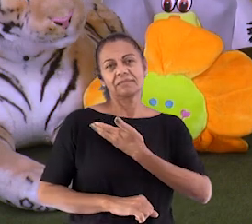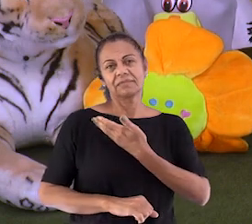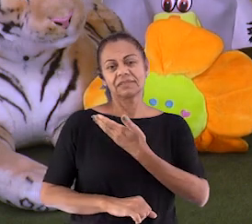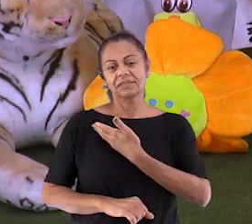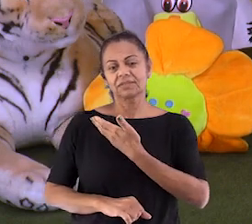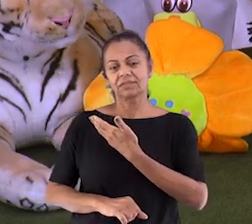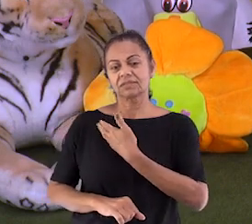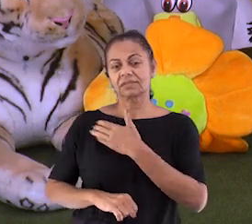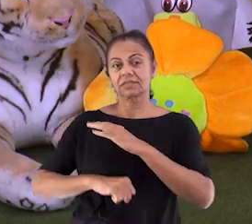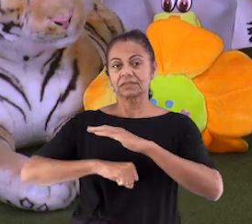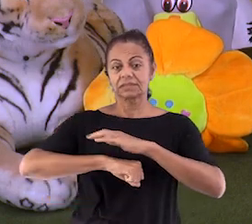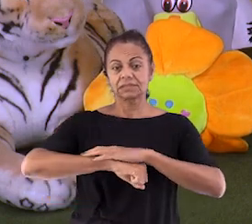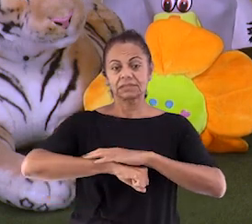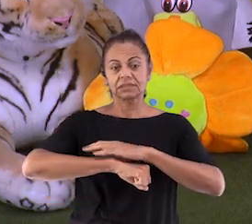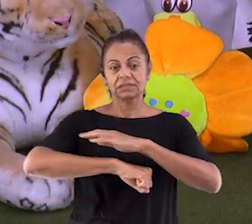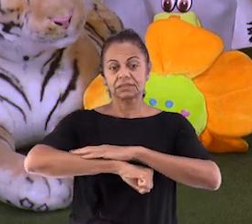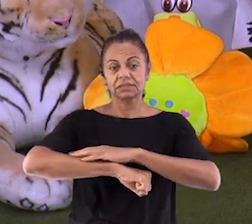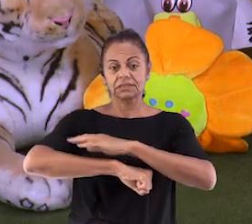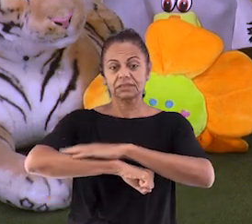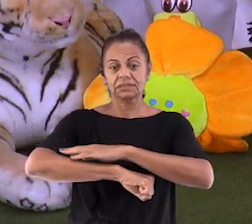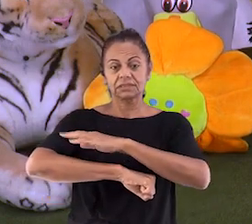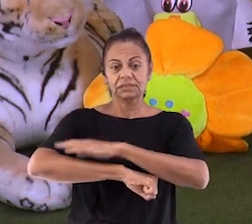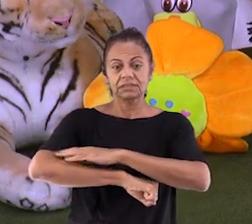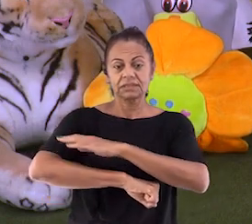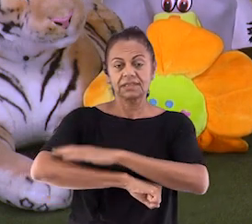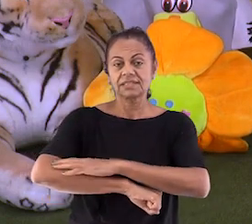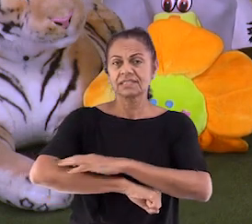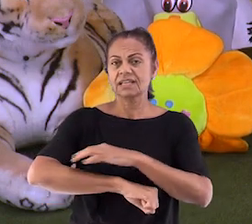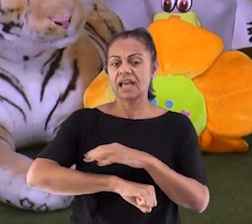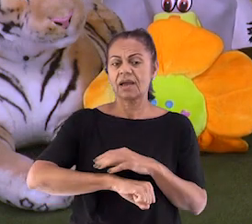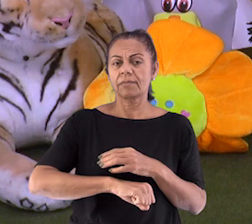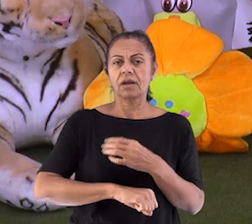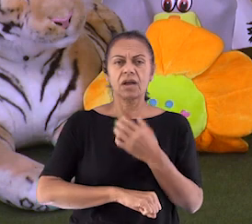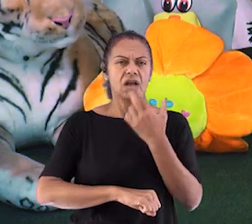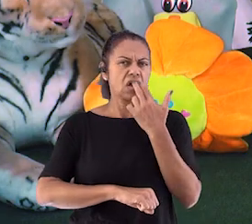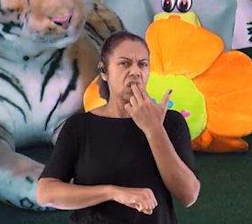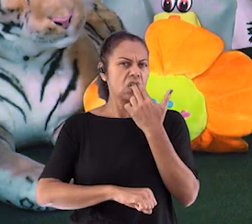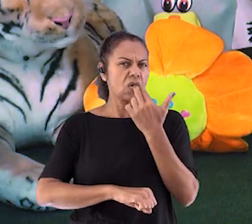Amigos, o sapo. O sapo é de que cor?